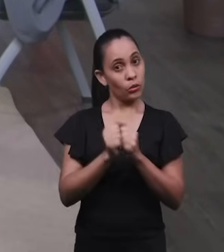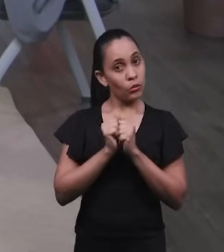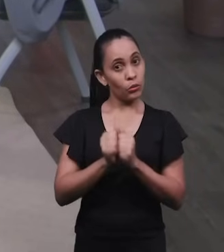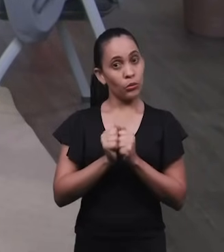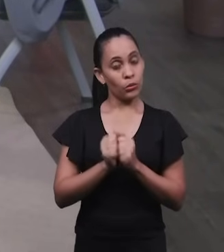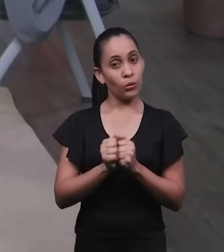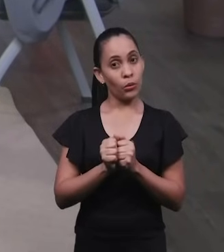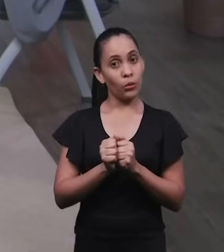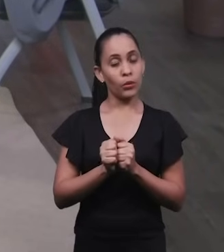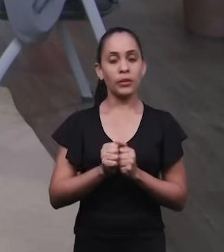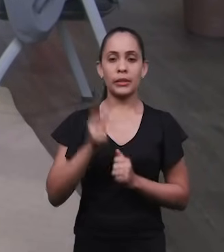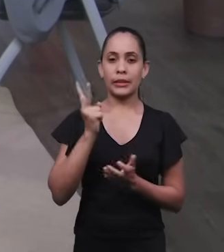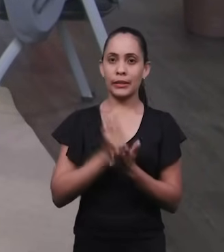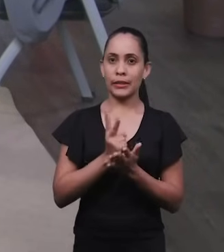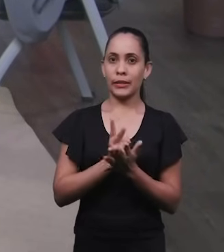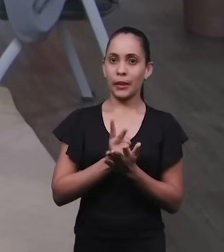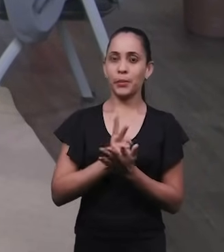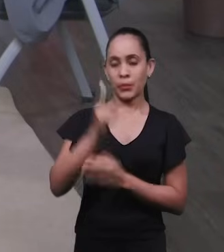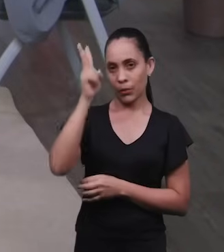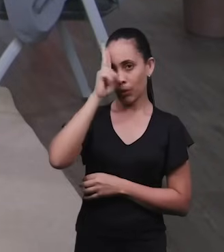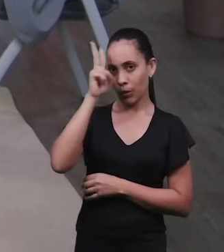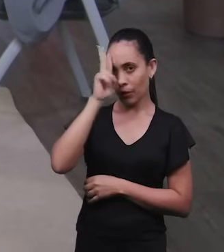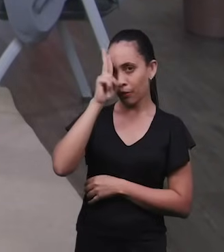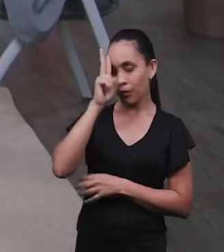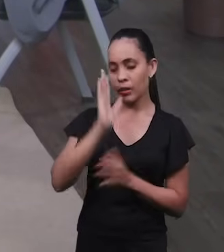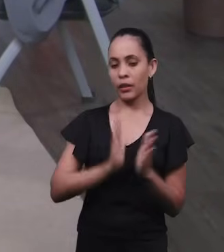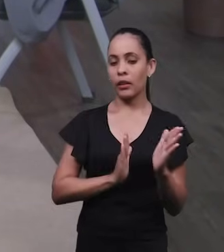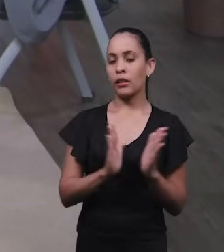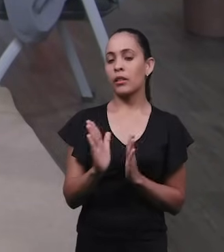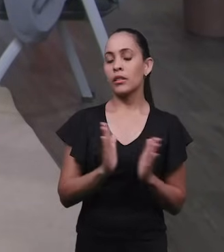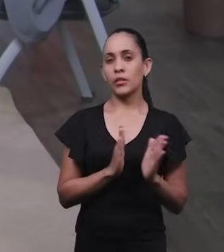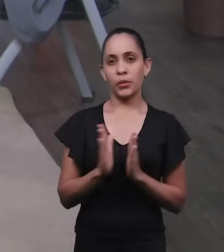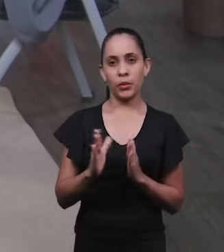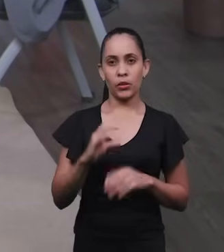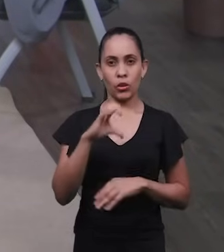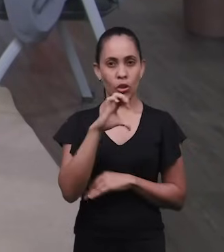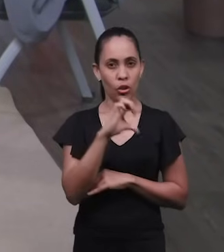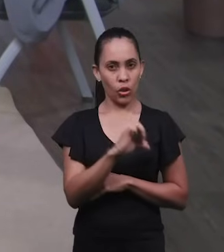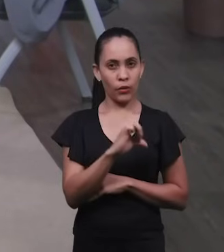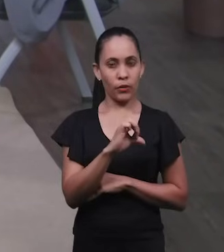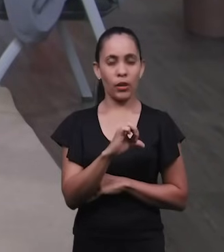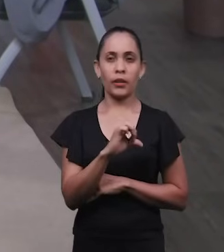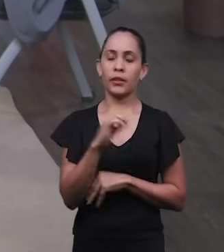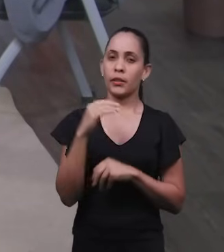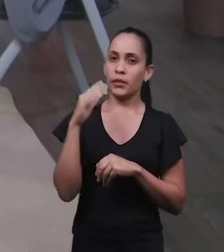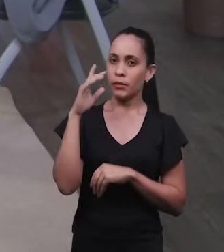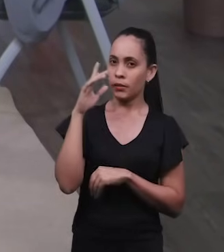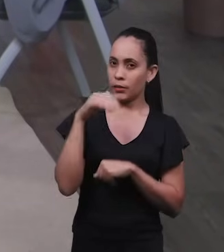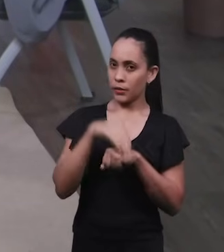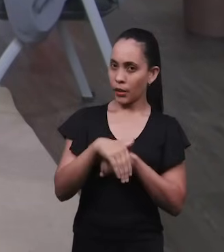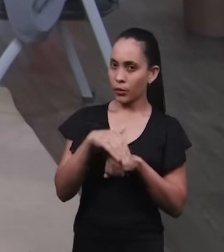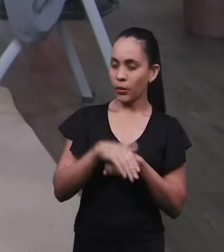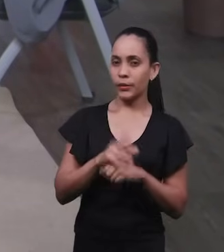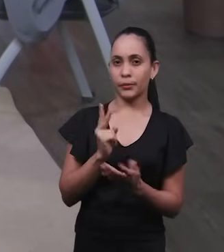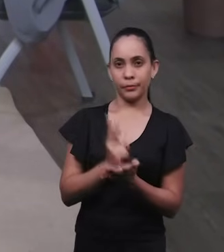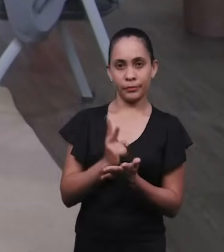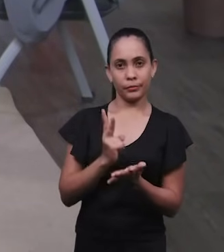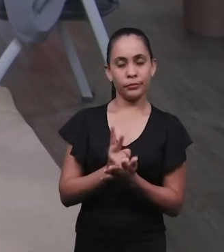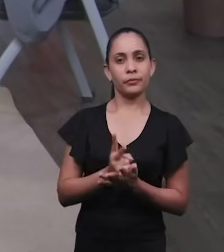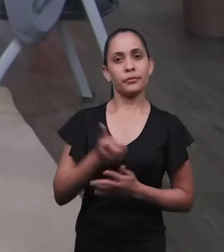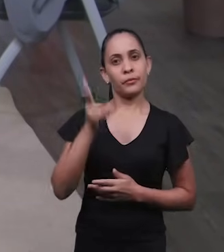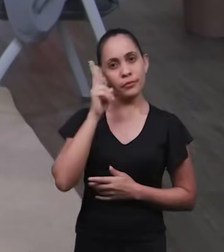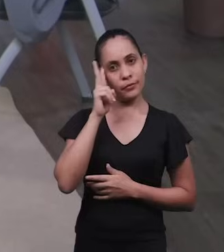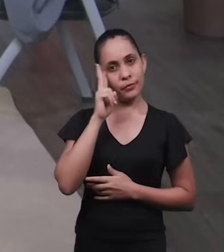acompanhem, principalmente às segundas-feiras, no período das 9 horas da noite. Toda segunda tem um